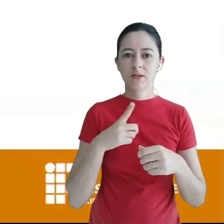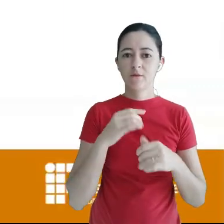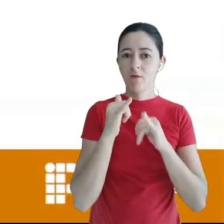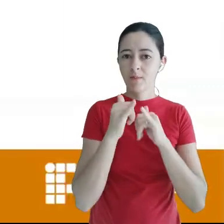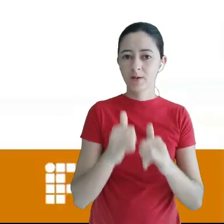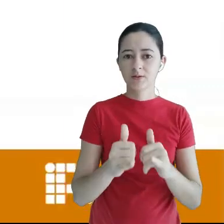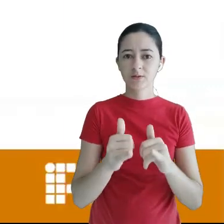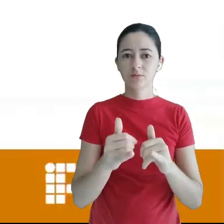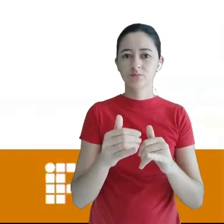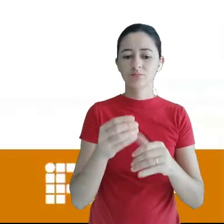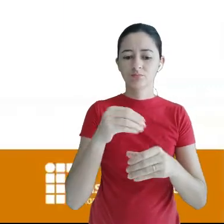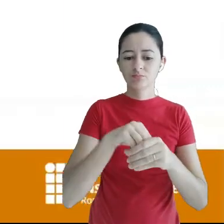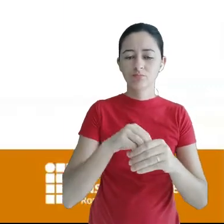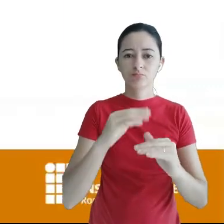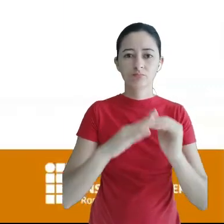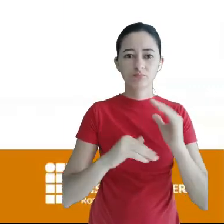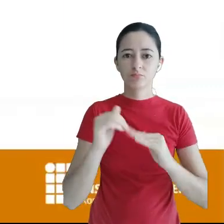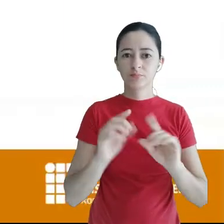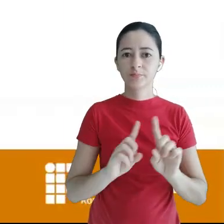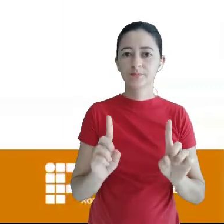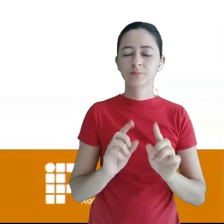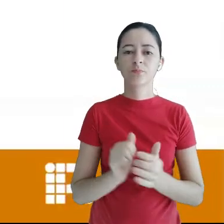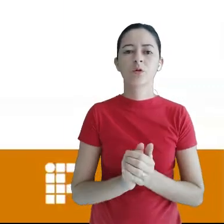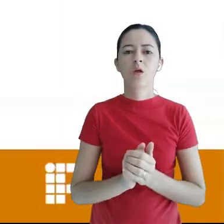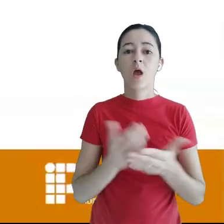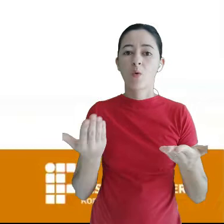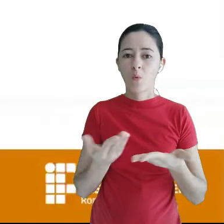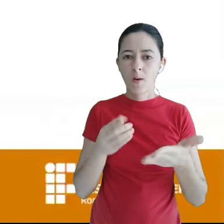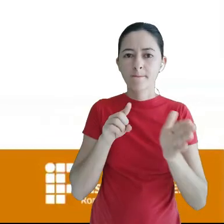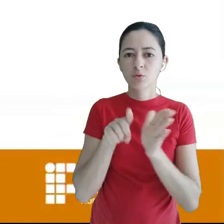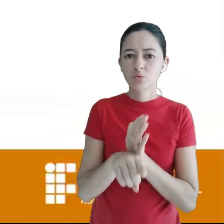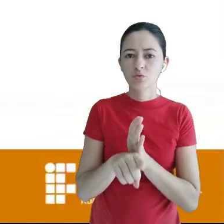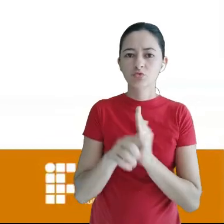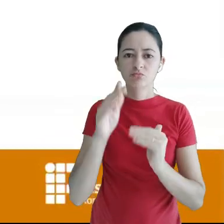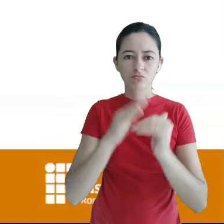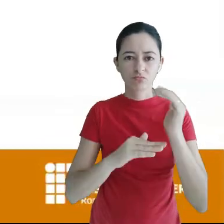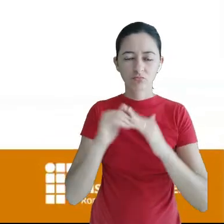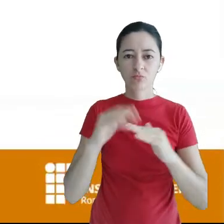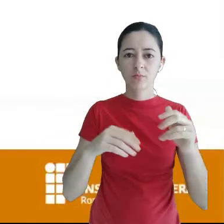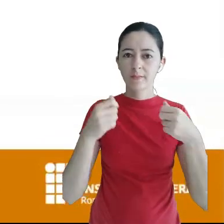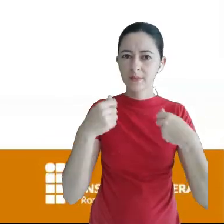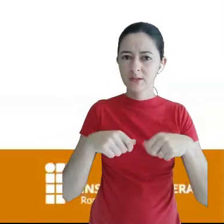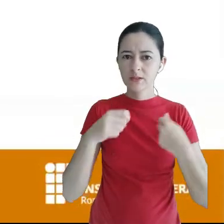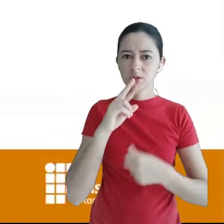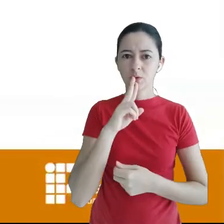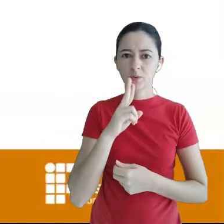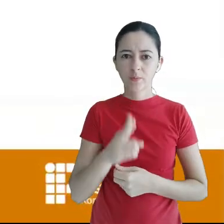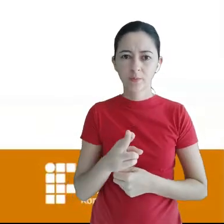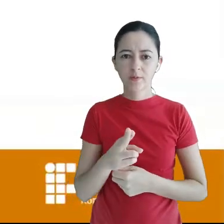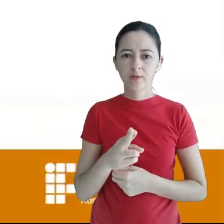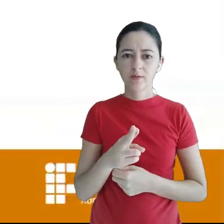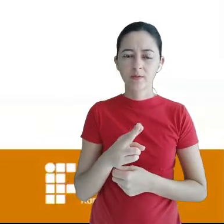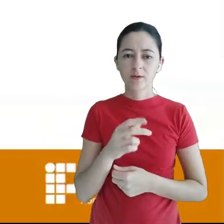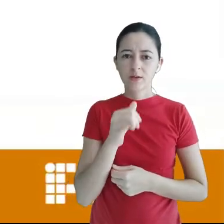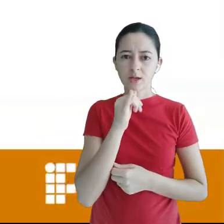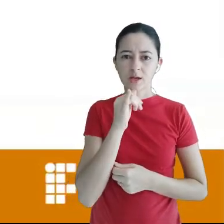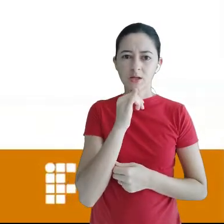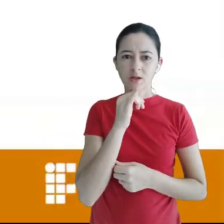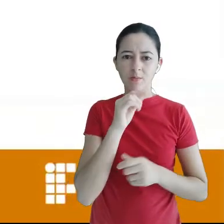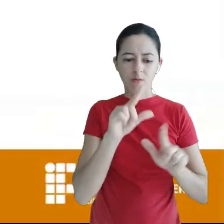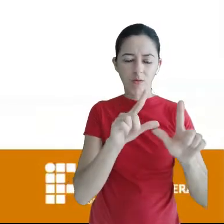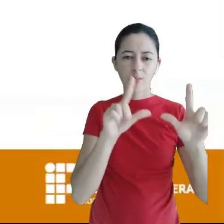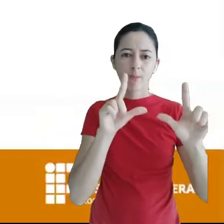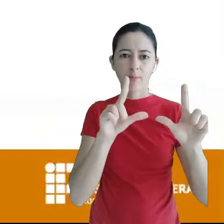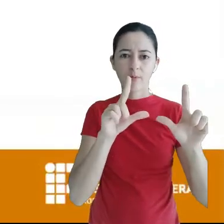não. Não precisa. Jogador precisa de resultado? Entra na mesma lógica de partida, né? Não é uma característica do resultado lá,